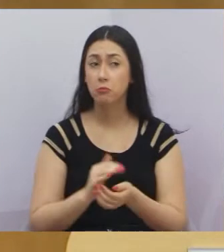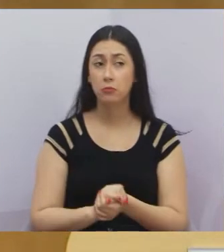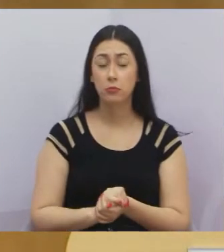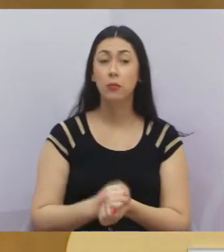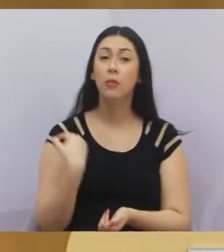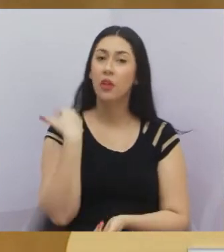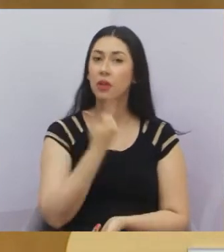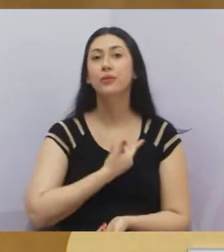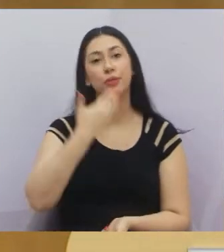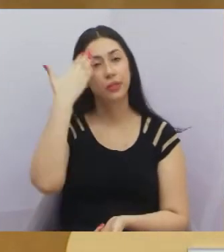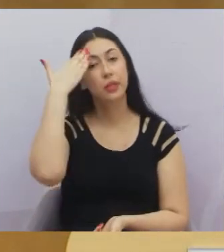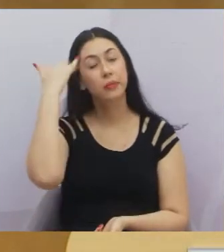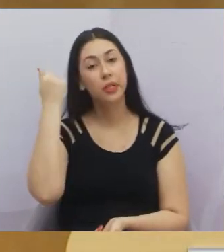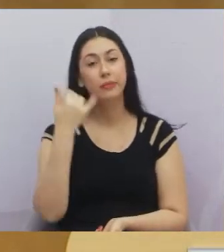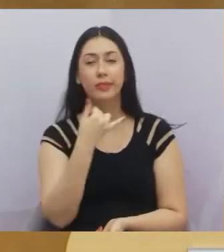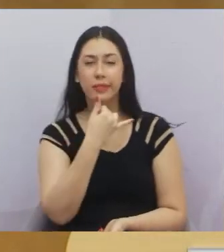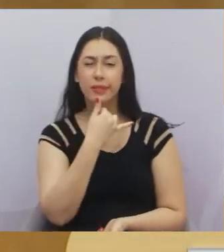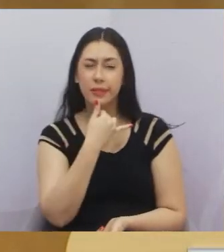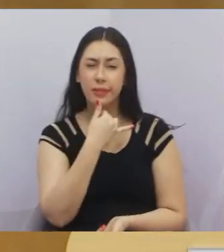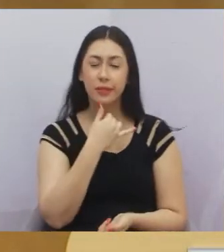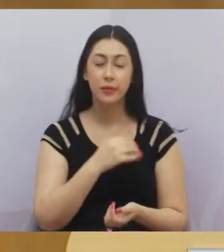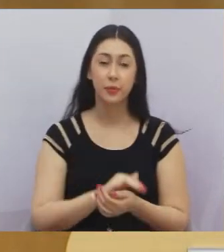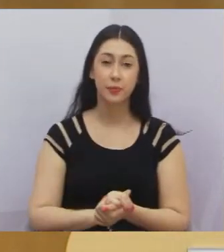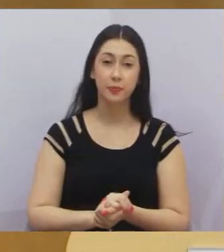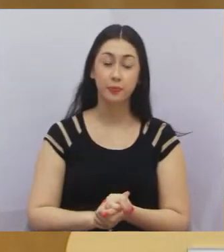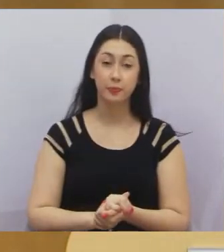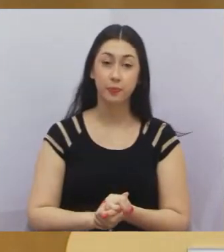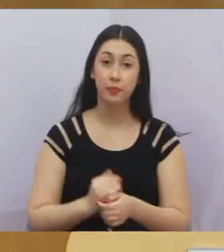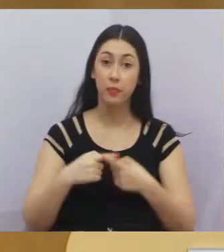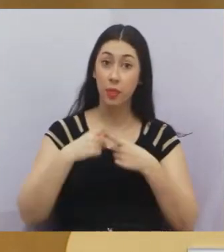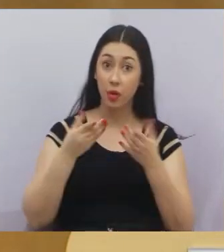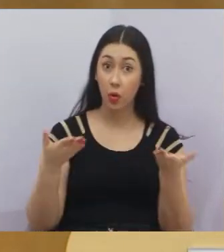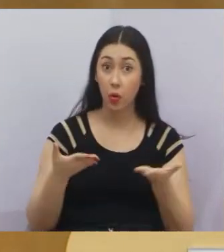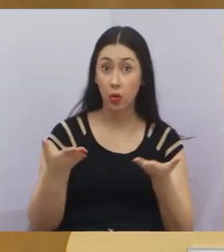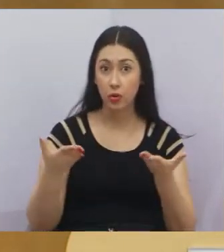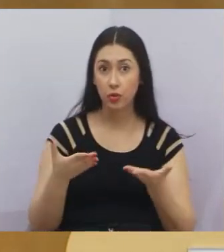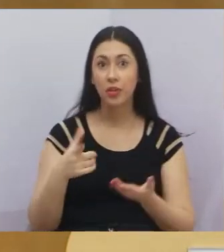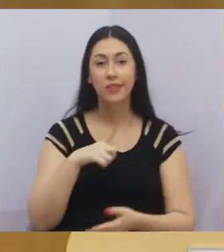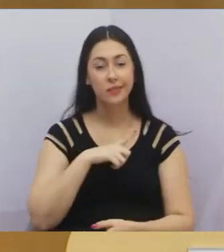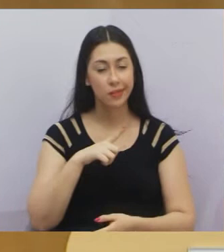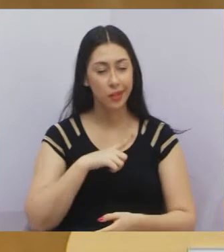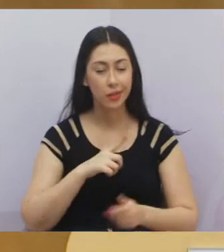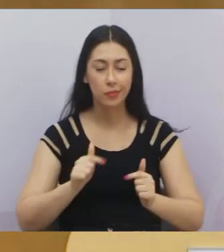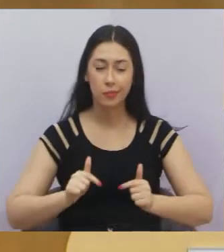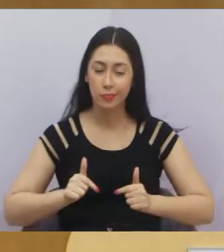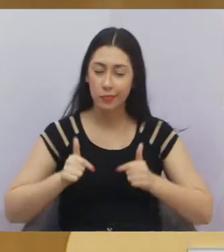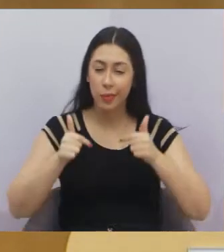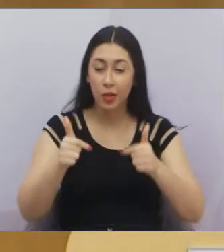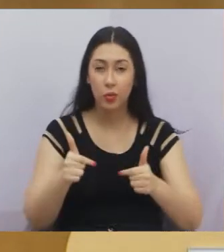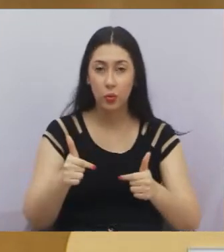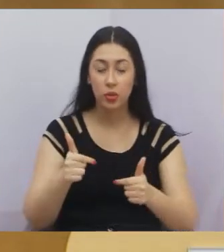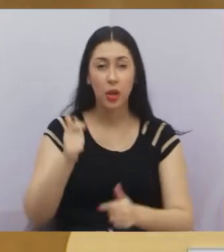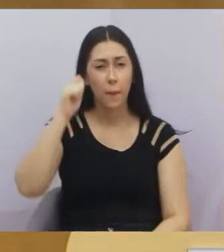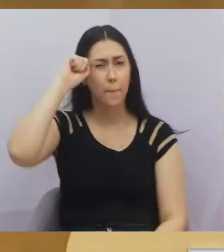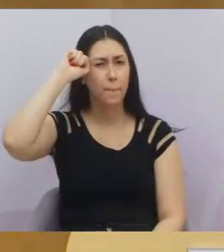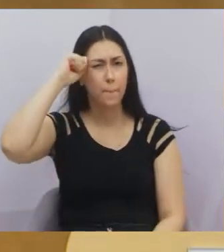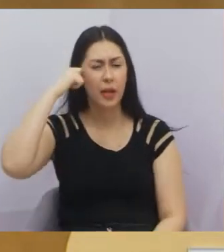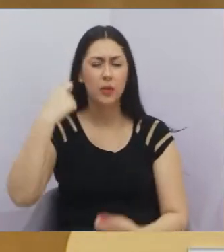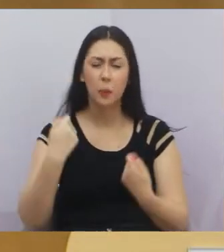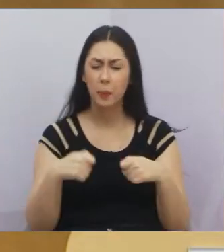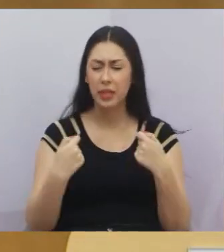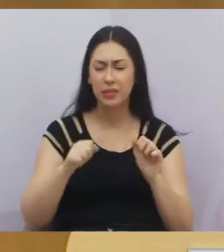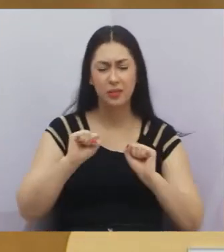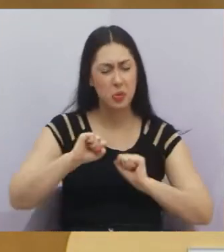Nós sabemos que, infelizmente, hoje, ainda existe toda uma luta do negro